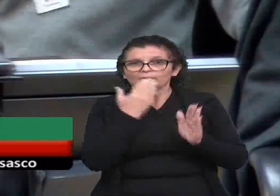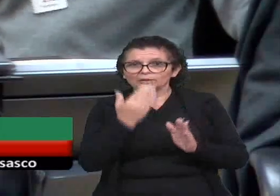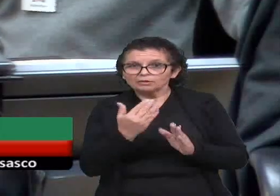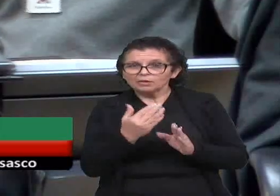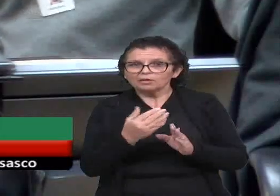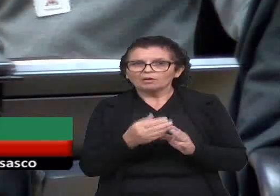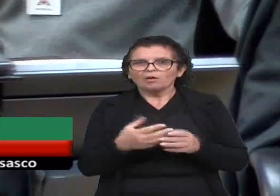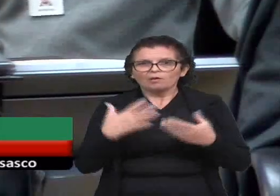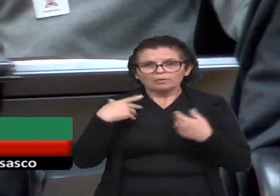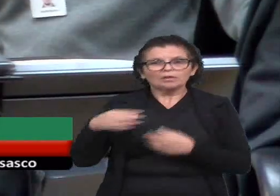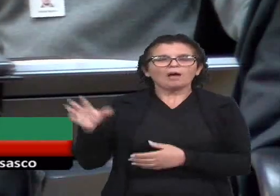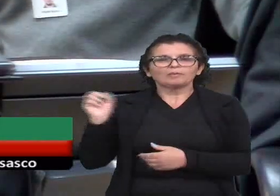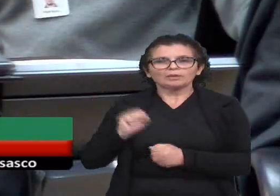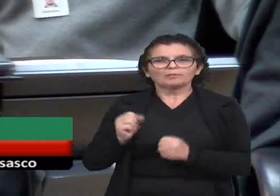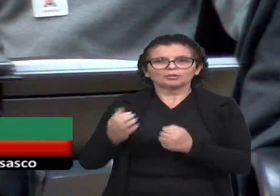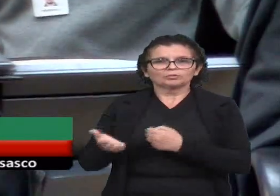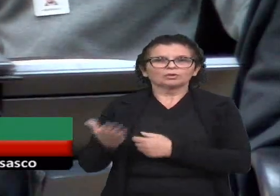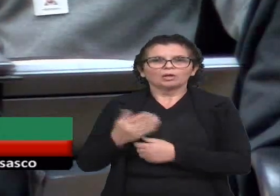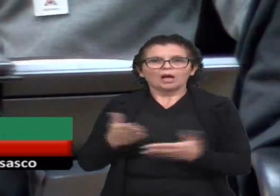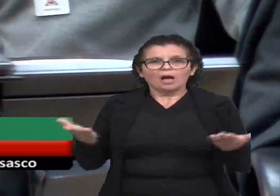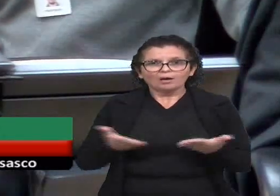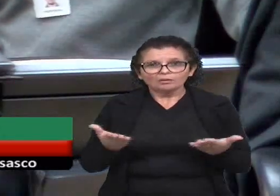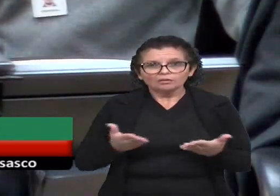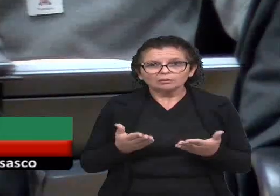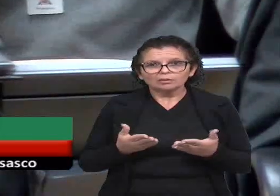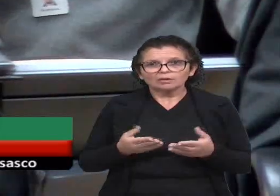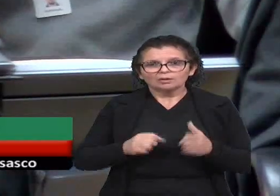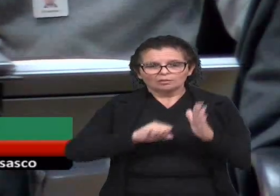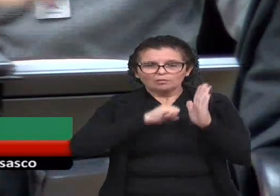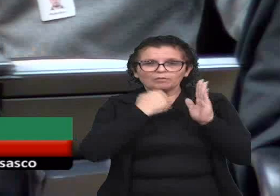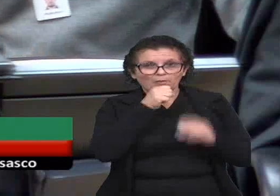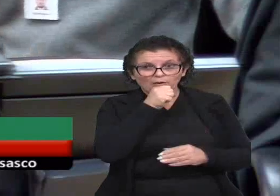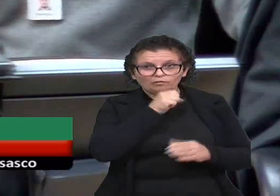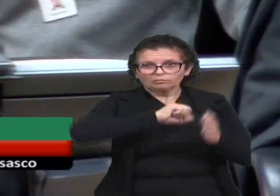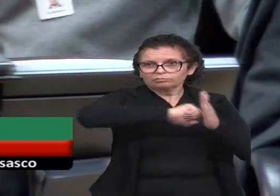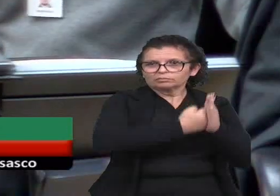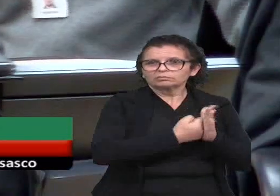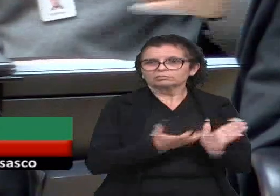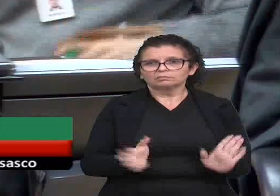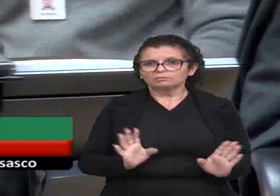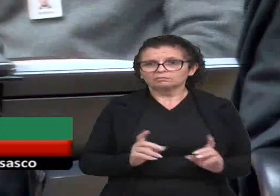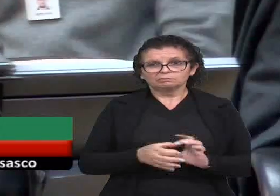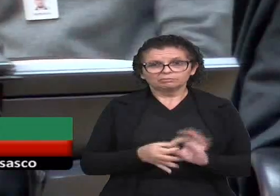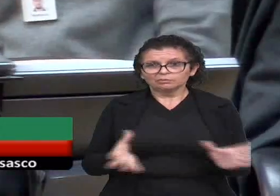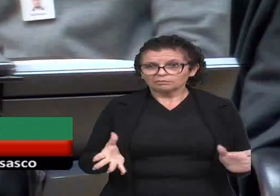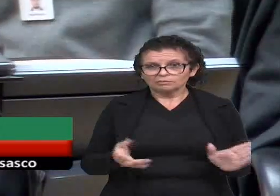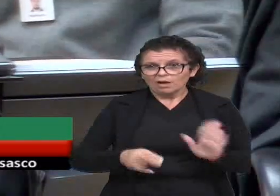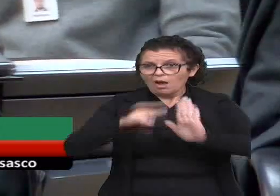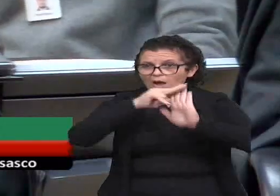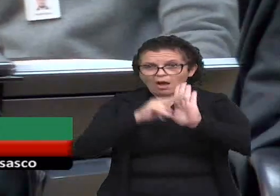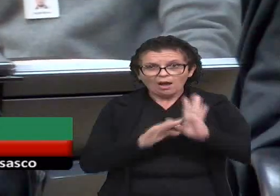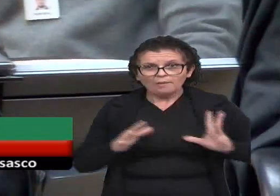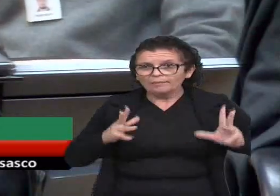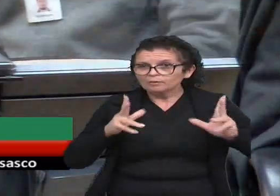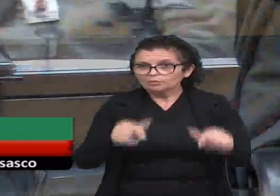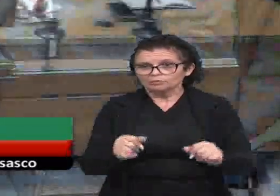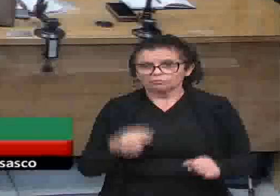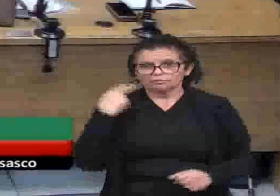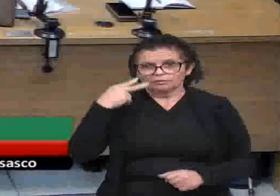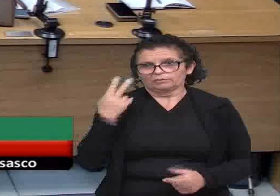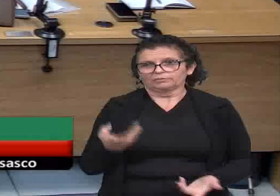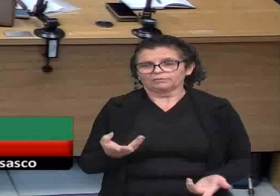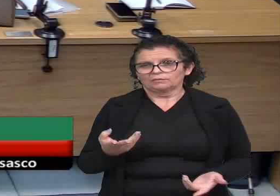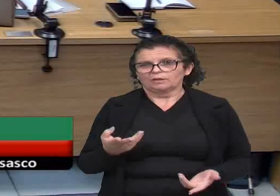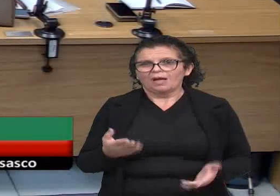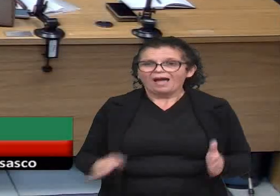com excelência aqui, meu estagiário. A partir de agora eu vou desligar o microfone. Porque a regra é clara, ela é para todos. E